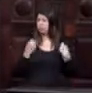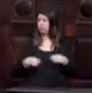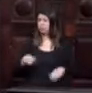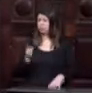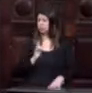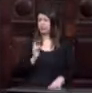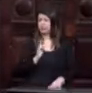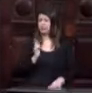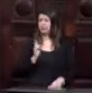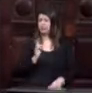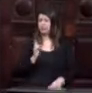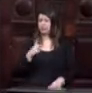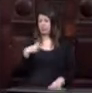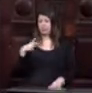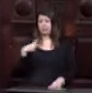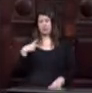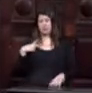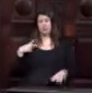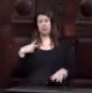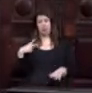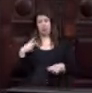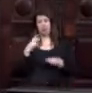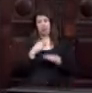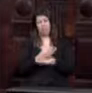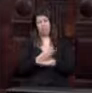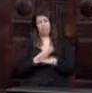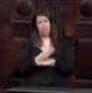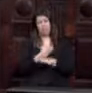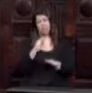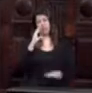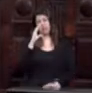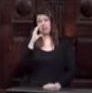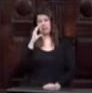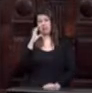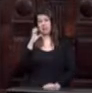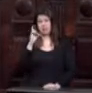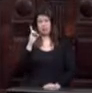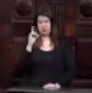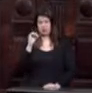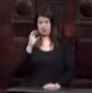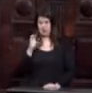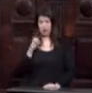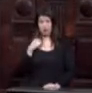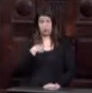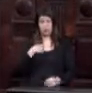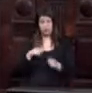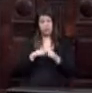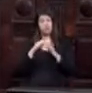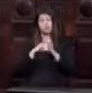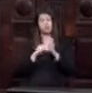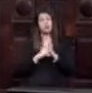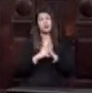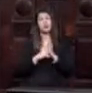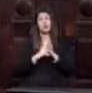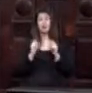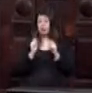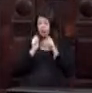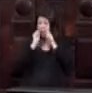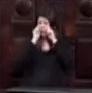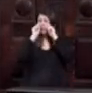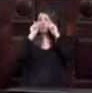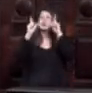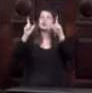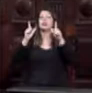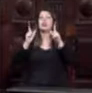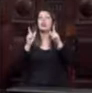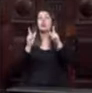precisaria privatizar a SEDAI. Por isso, fiz essa emenda no sentido de chamar a